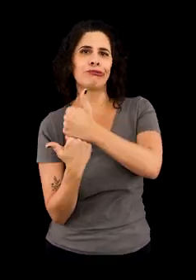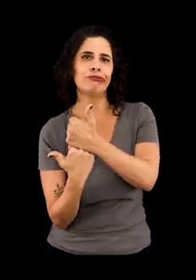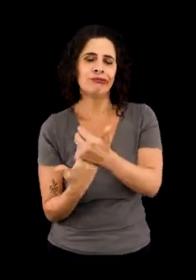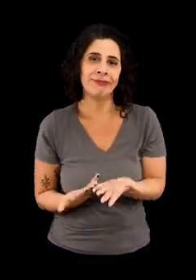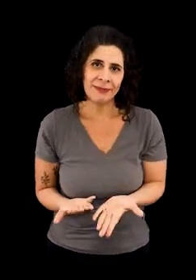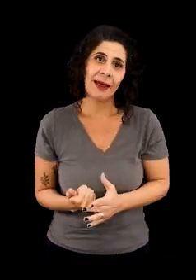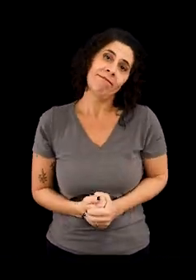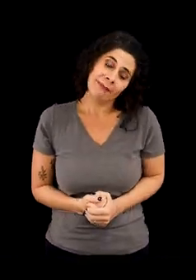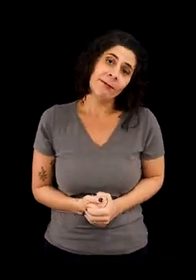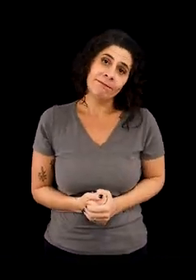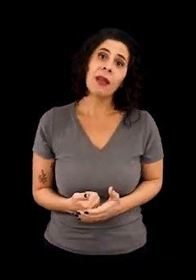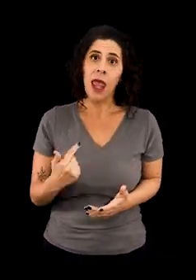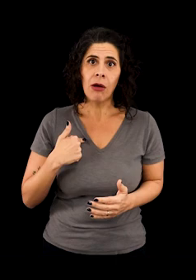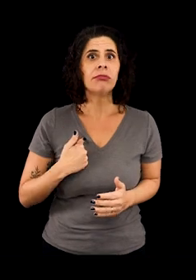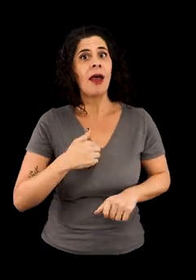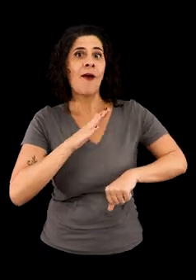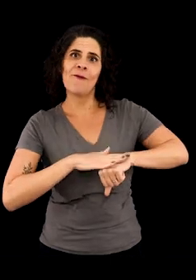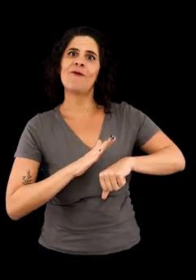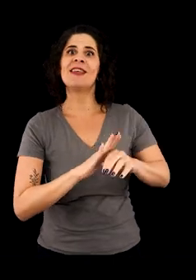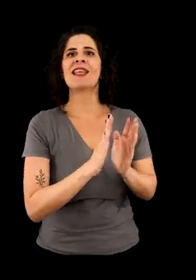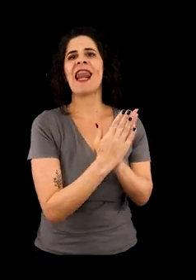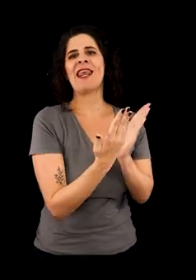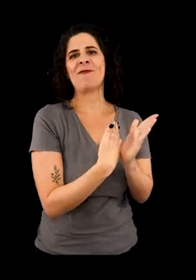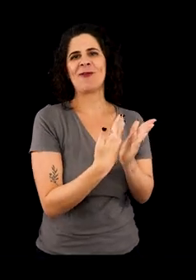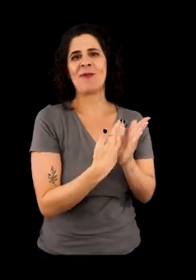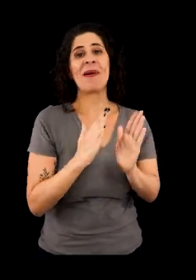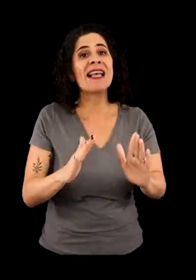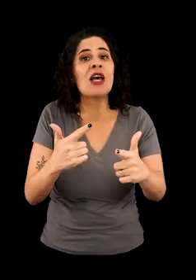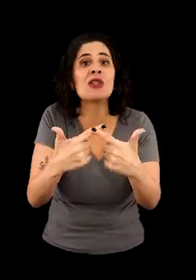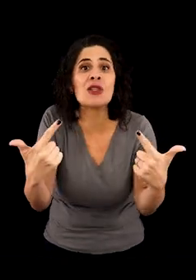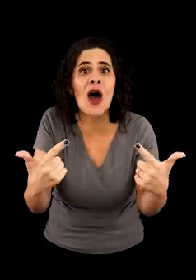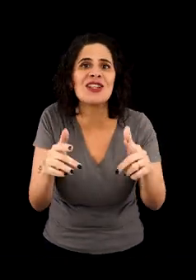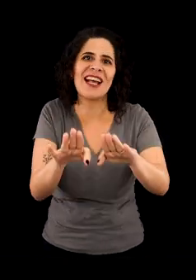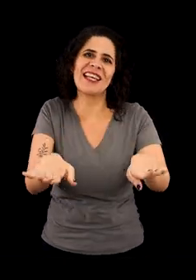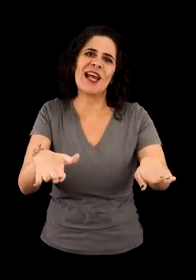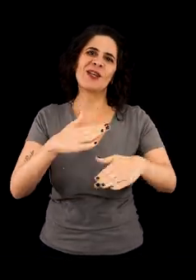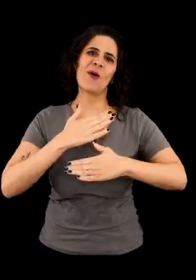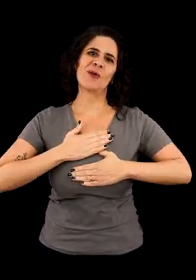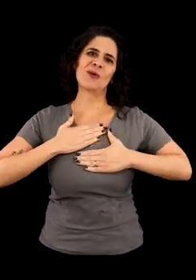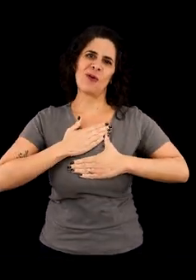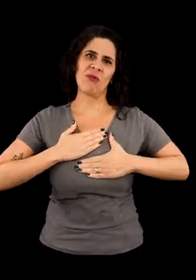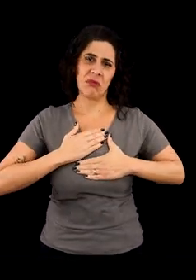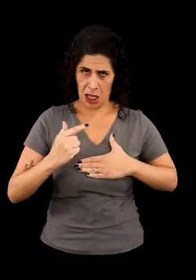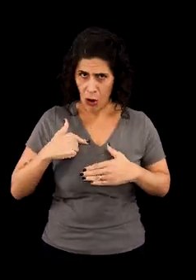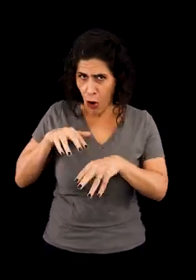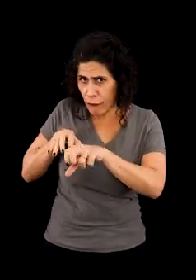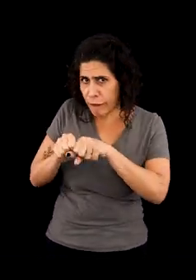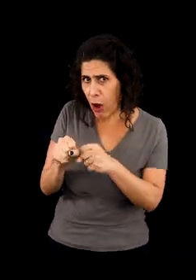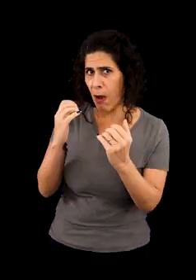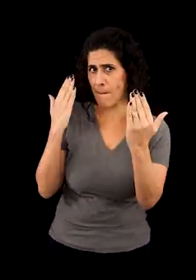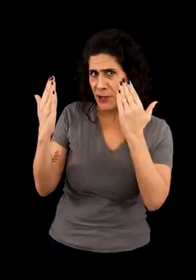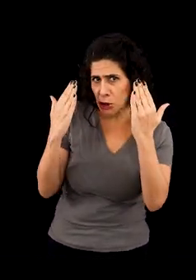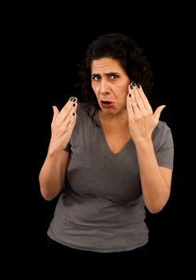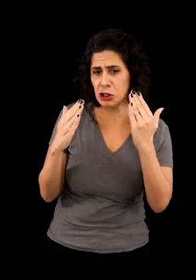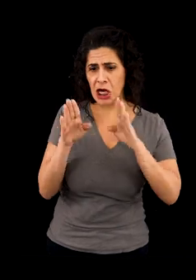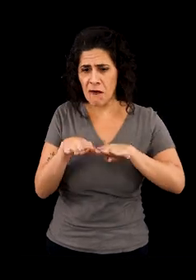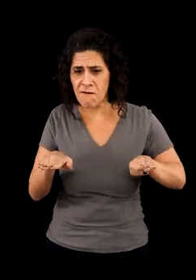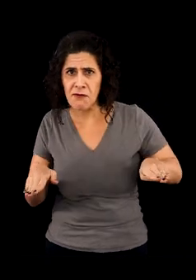vou fazer um livro. Fiz um livro. E tive a sorte que as crianças gostaram. E eu não tinha formação de